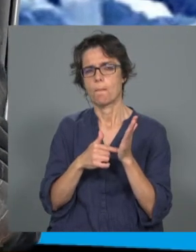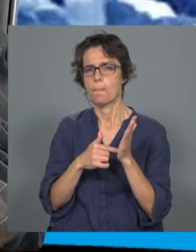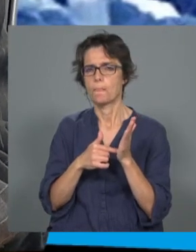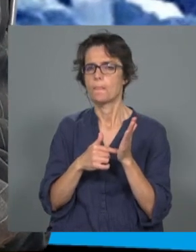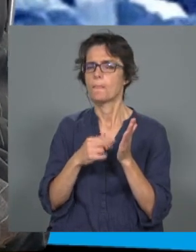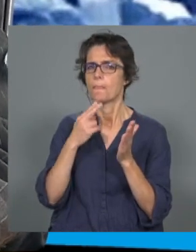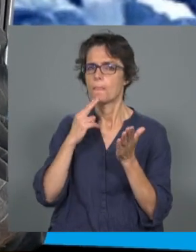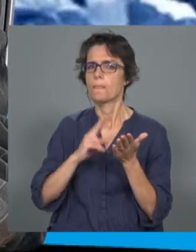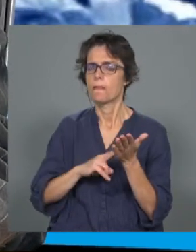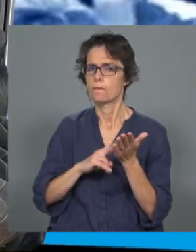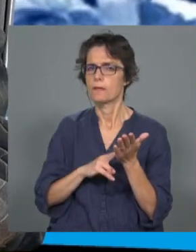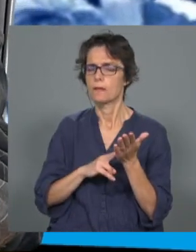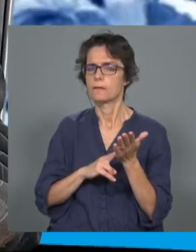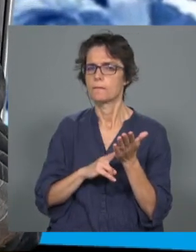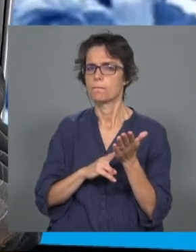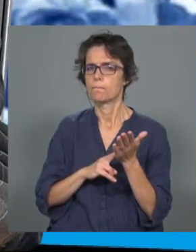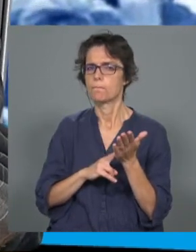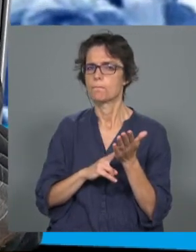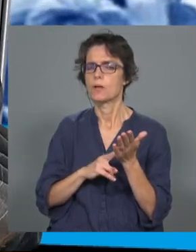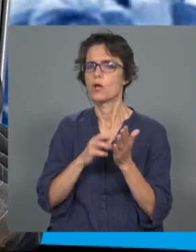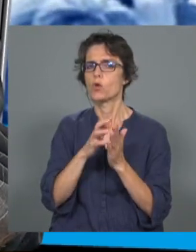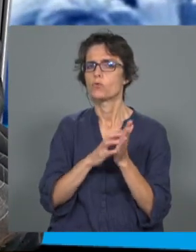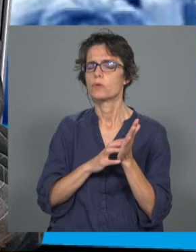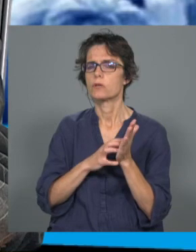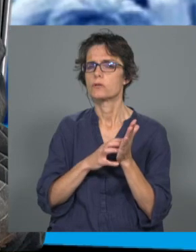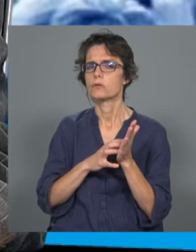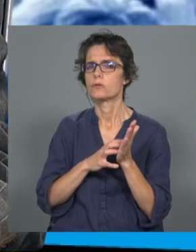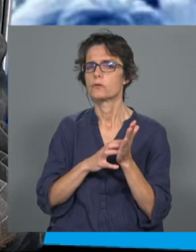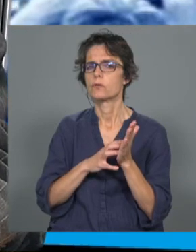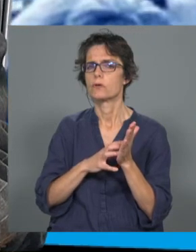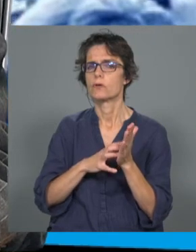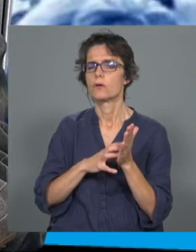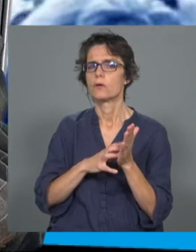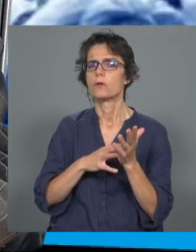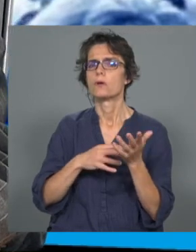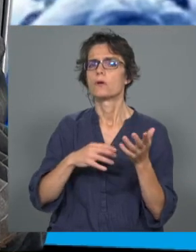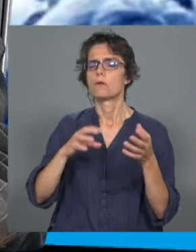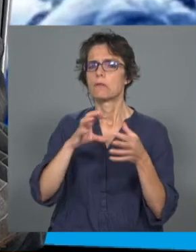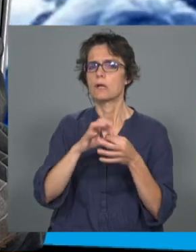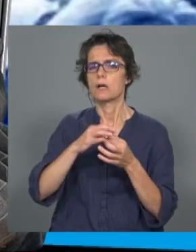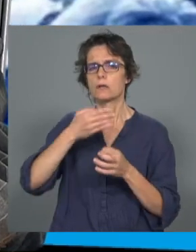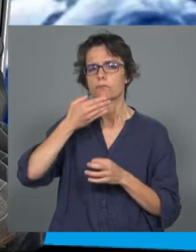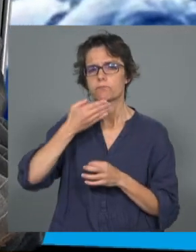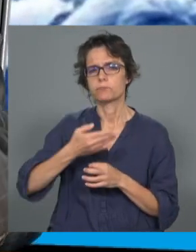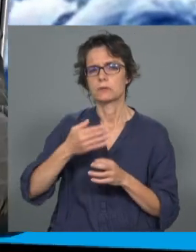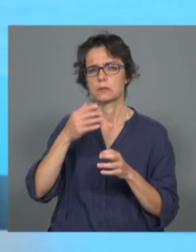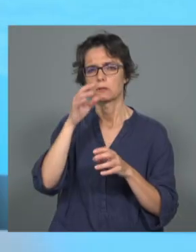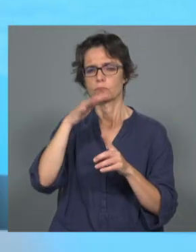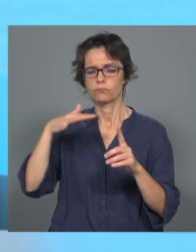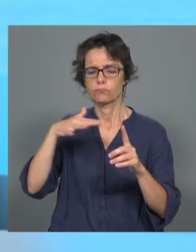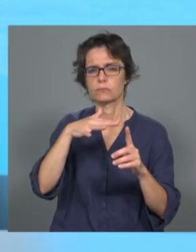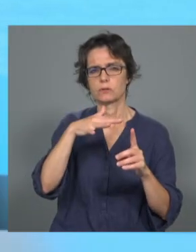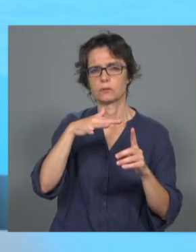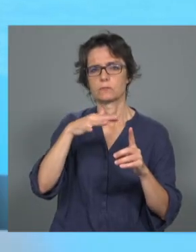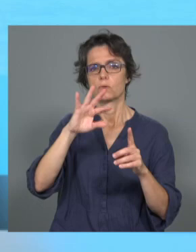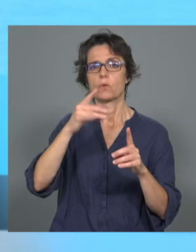paradigmático daquilo que é a experiência dos discípulos na ida a anunciar a Boa Nova. E Lucas, como é um